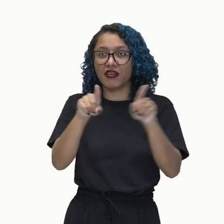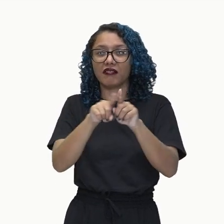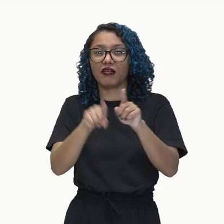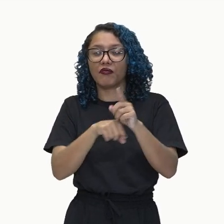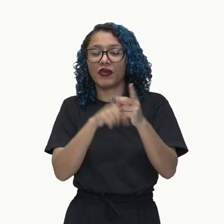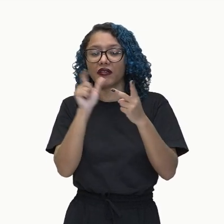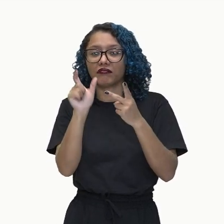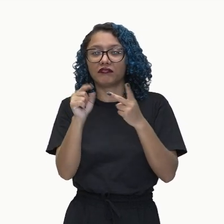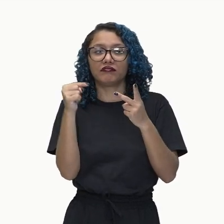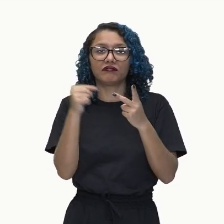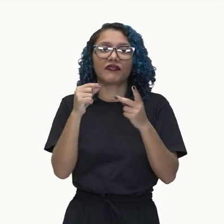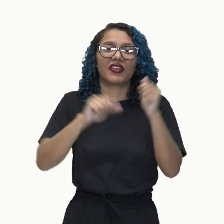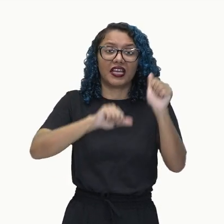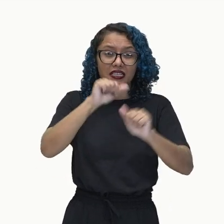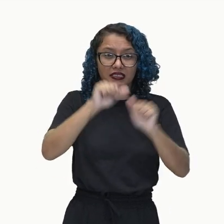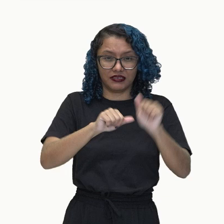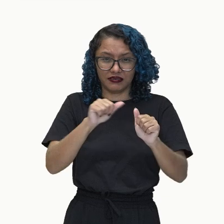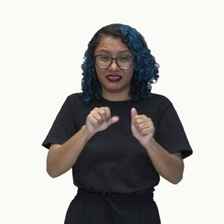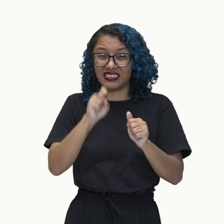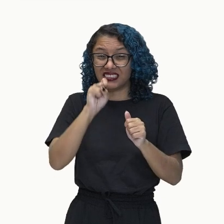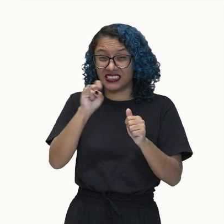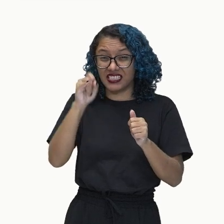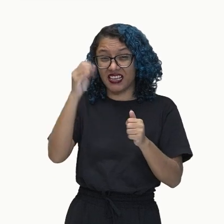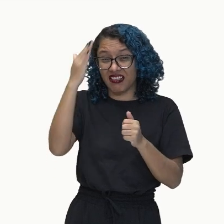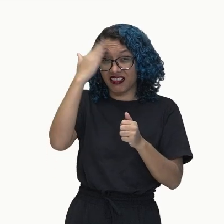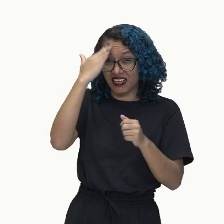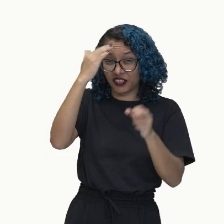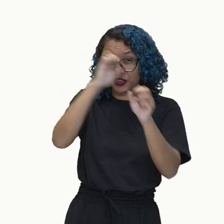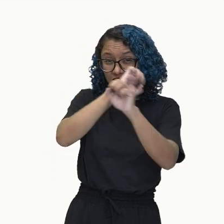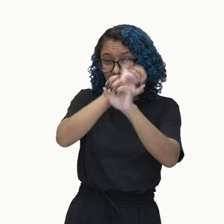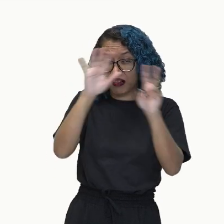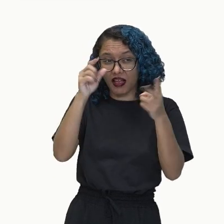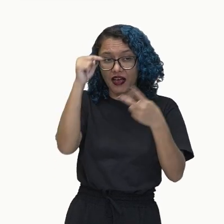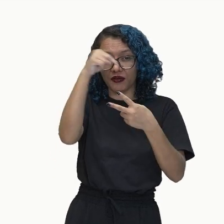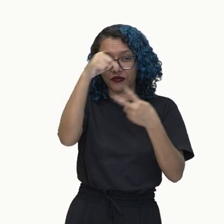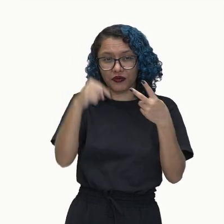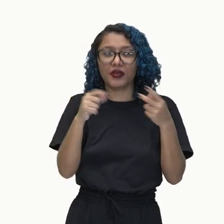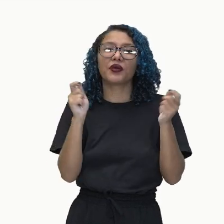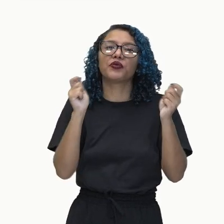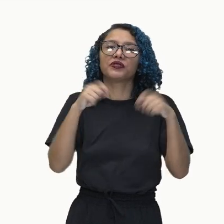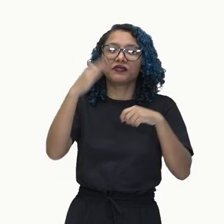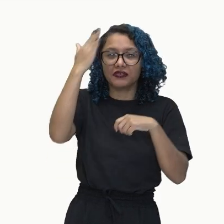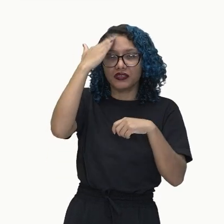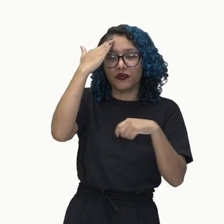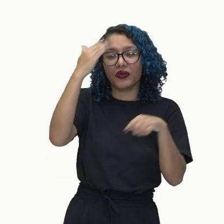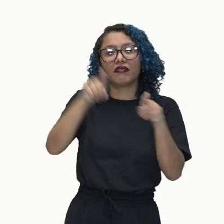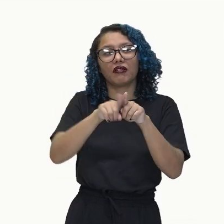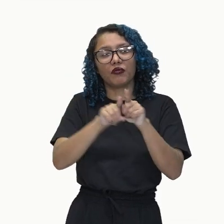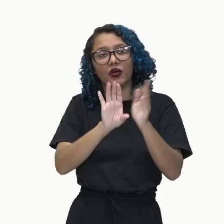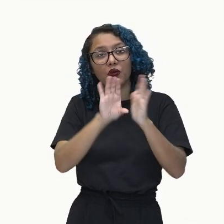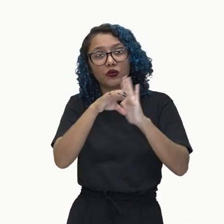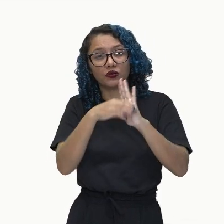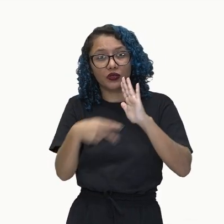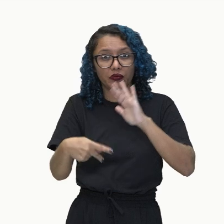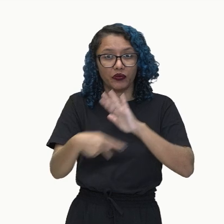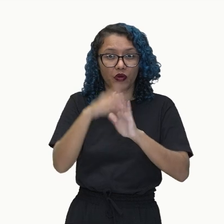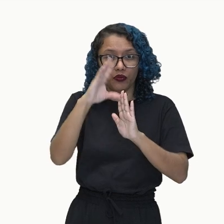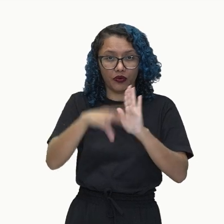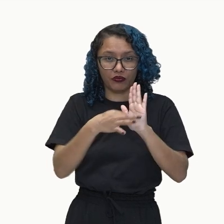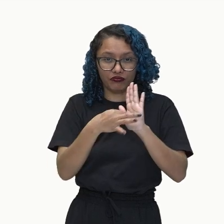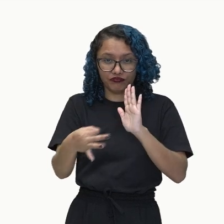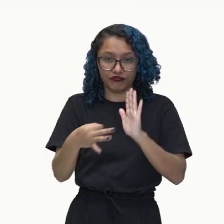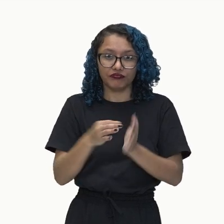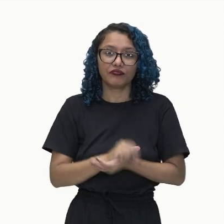Entender o que é descrição e análise faz com que a gente entenda um pouco o sentido de resenha. Então, há também as chamadas resenhas temáticas, que